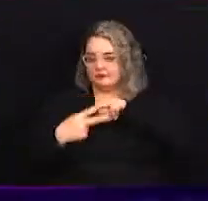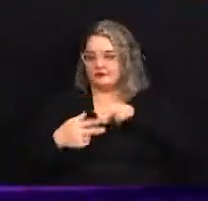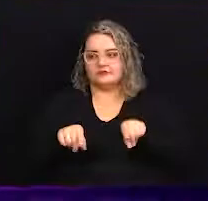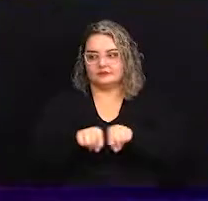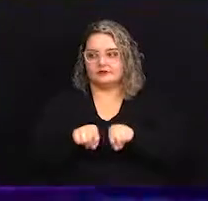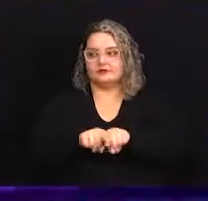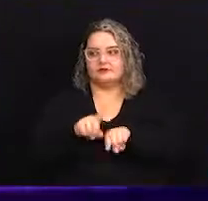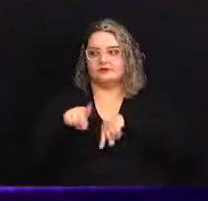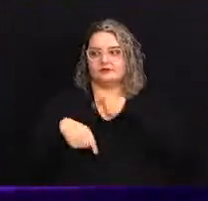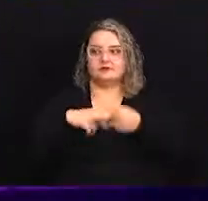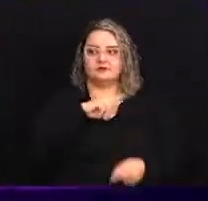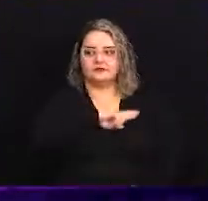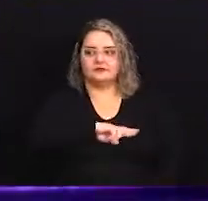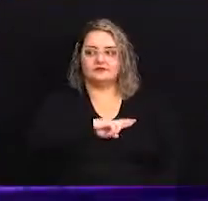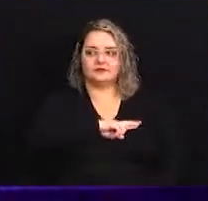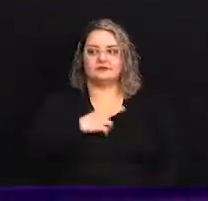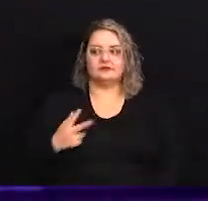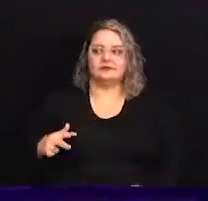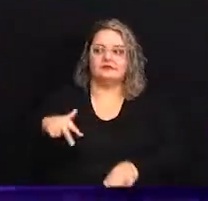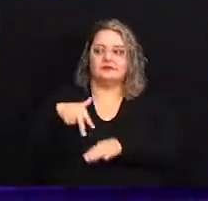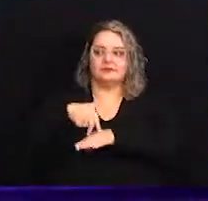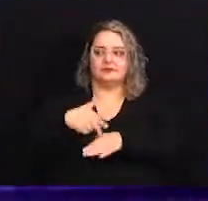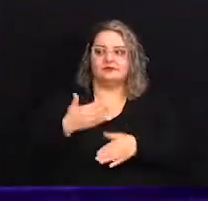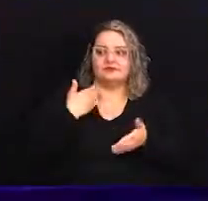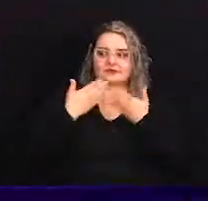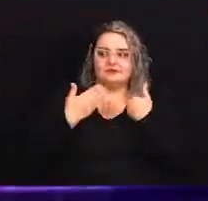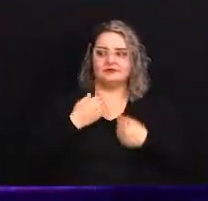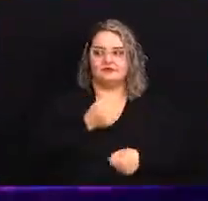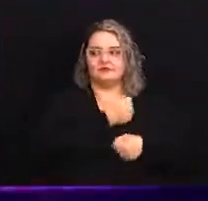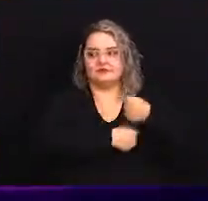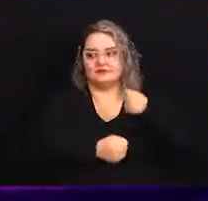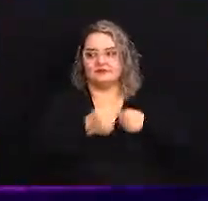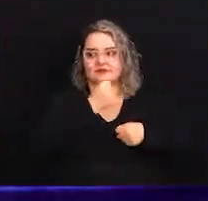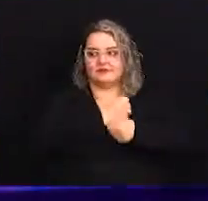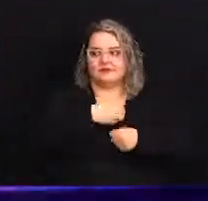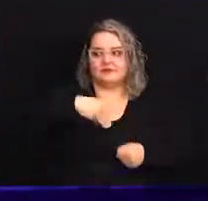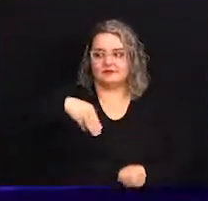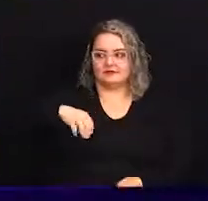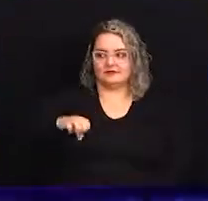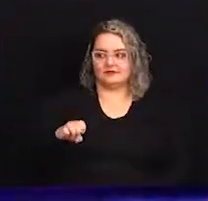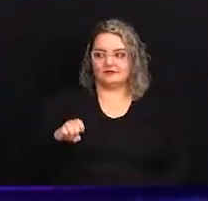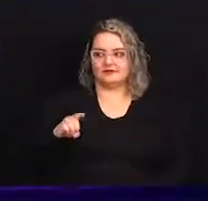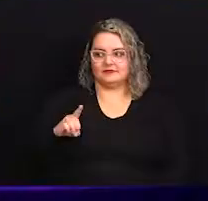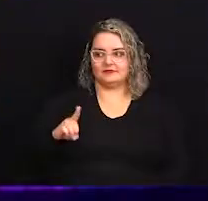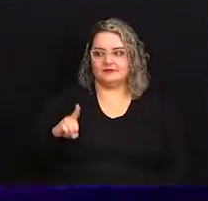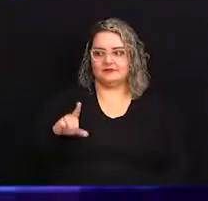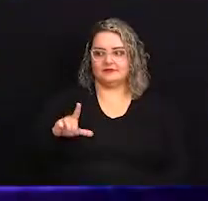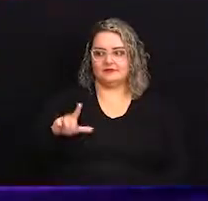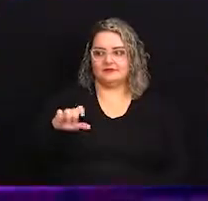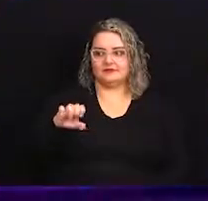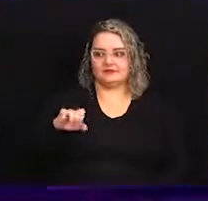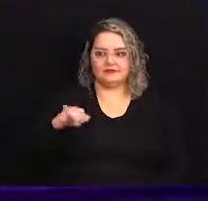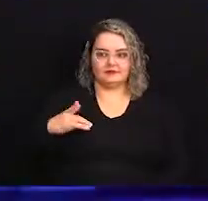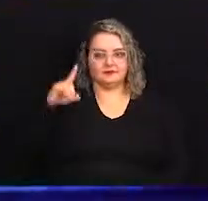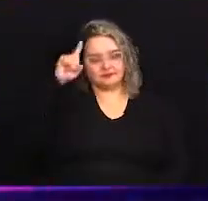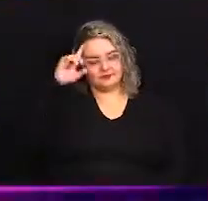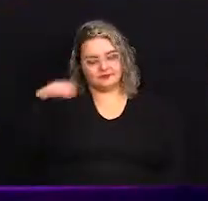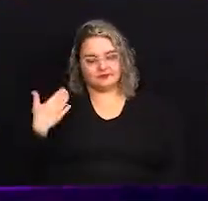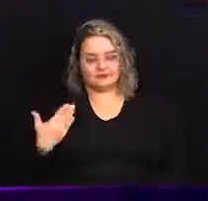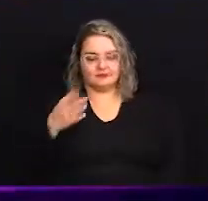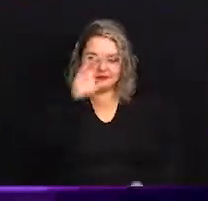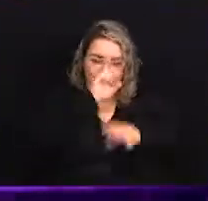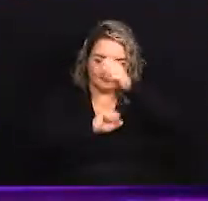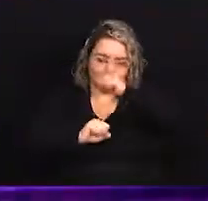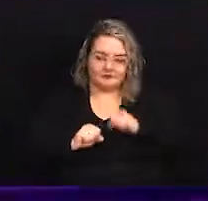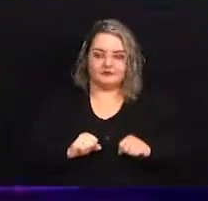Eu tenho um outro romance, que é esse romance que eu vim falar, que a gente conversou ano passado, que chama Medley, ou Os Dias em que Aprendi a Voar, que conta a história